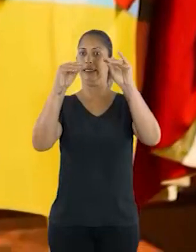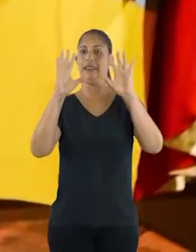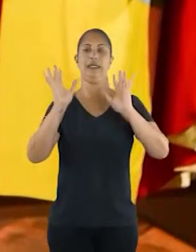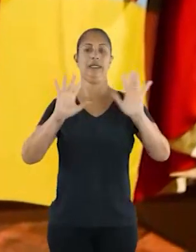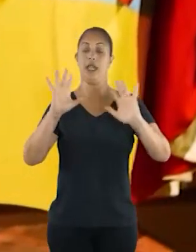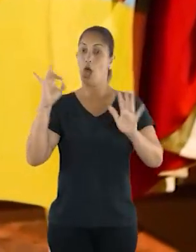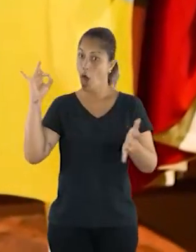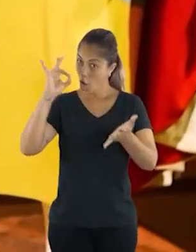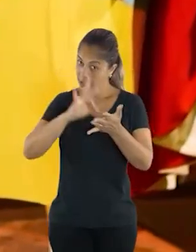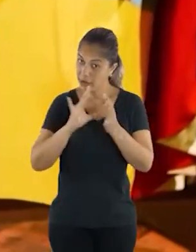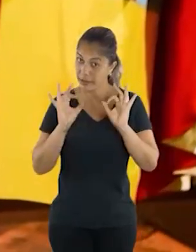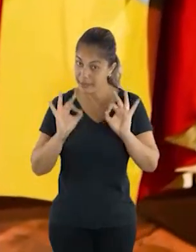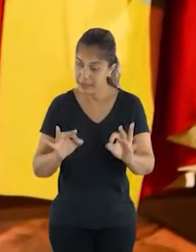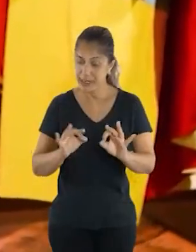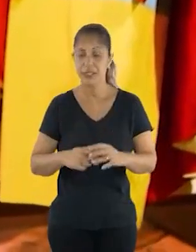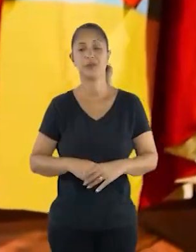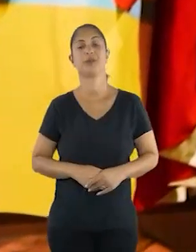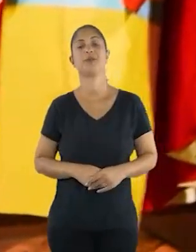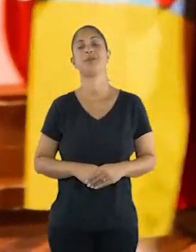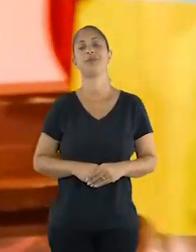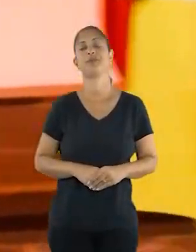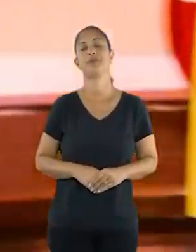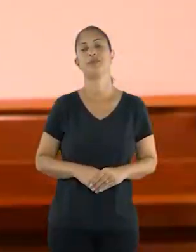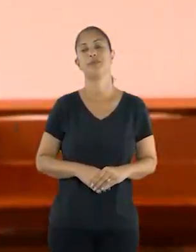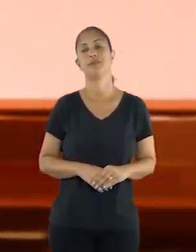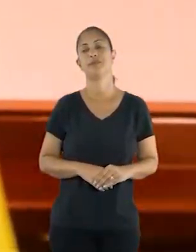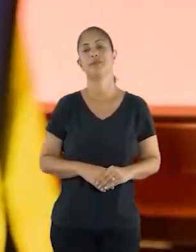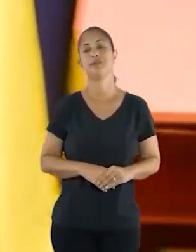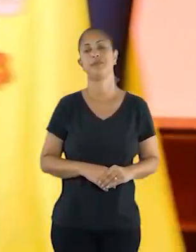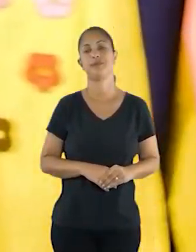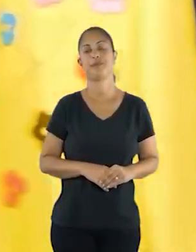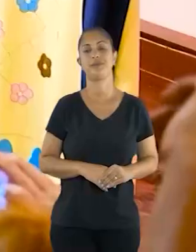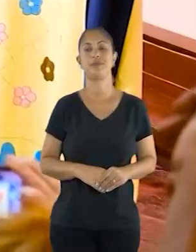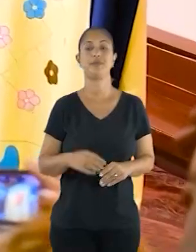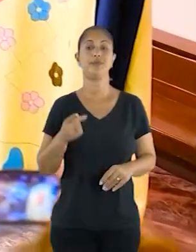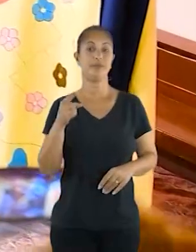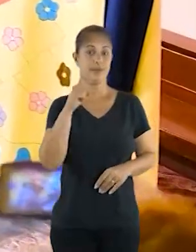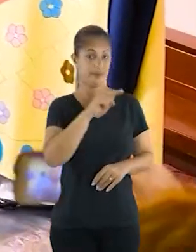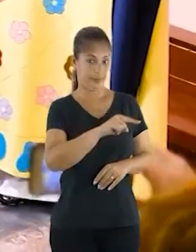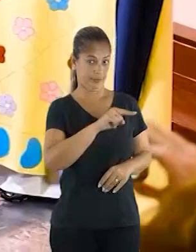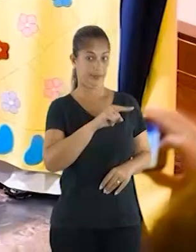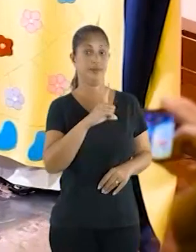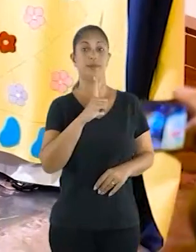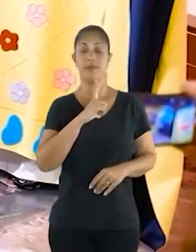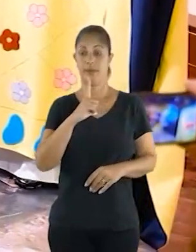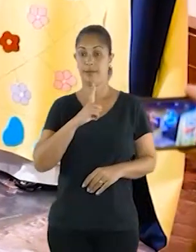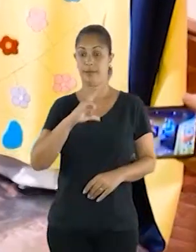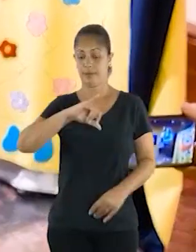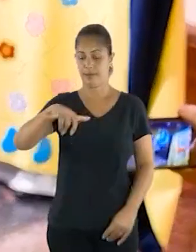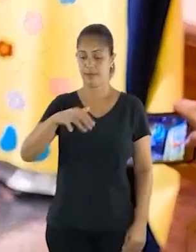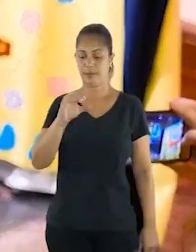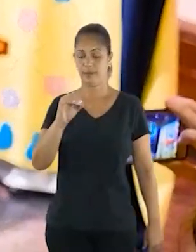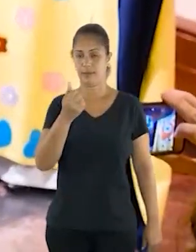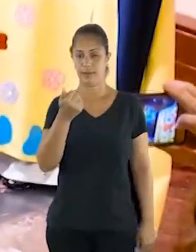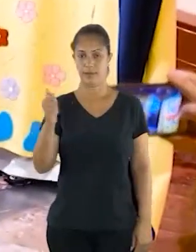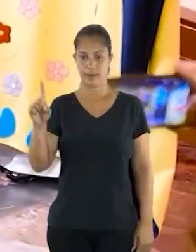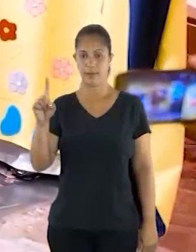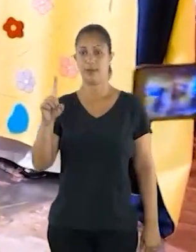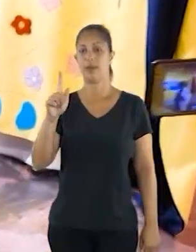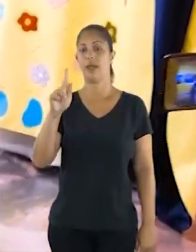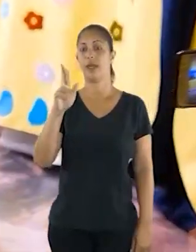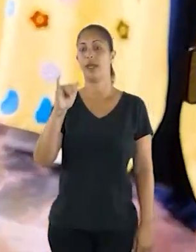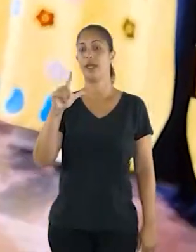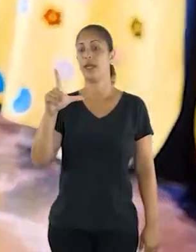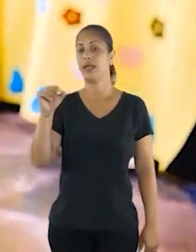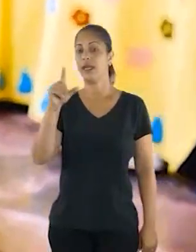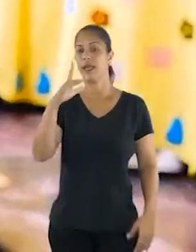no original mesmo. Tá? Aí aqui a gente tem o João Grilo. E o João Grilo,